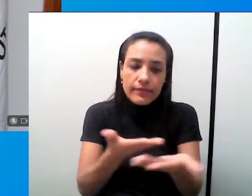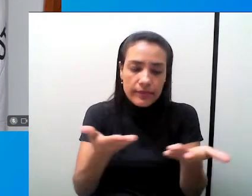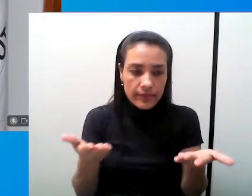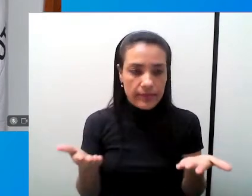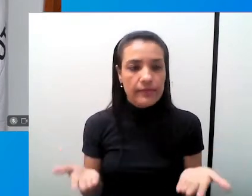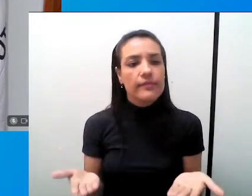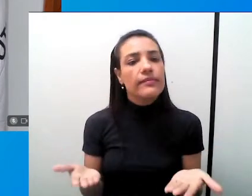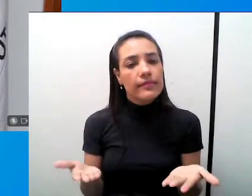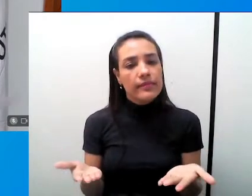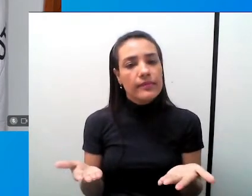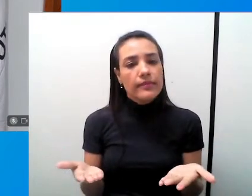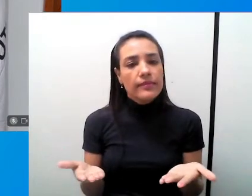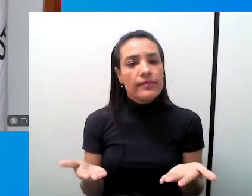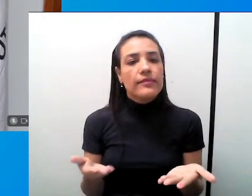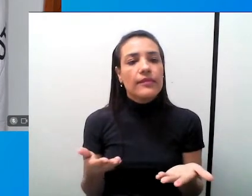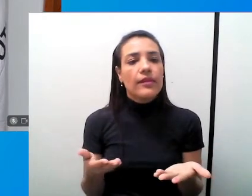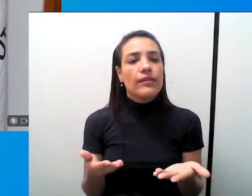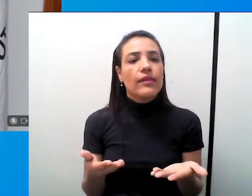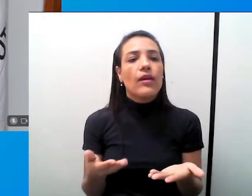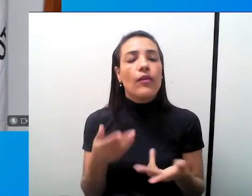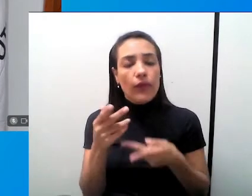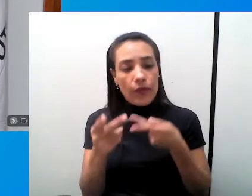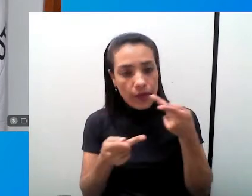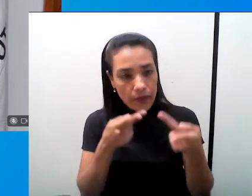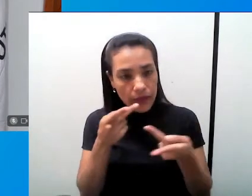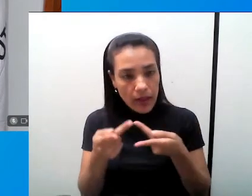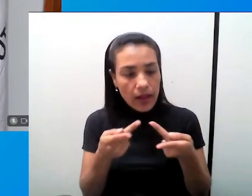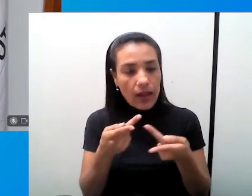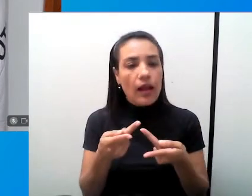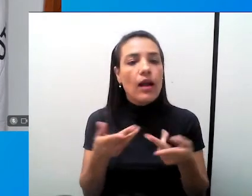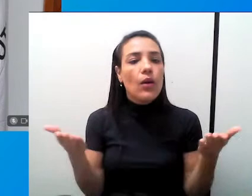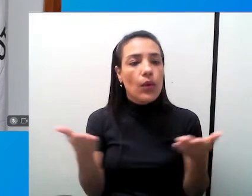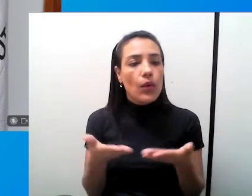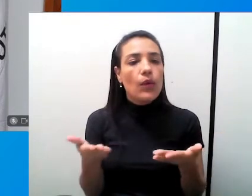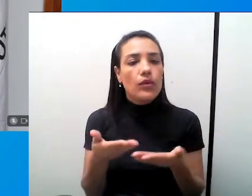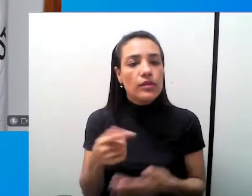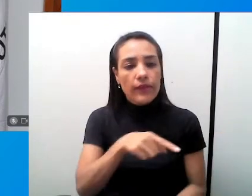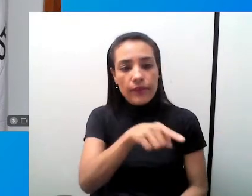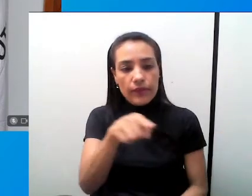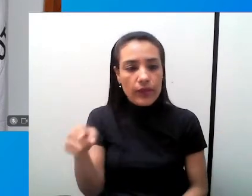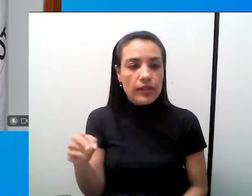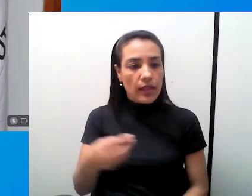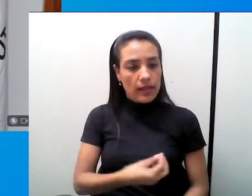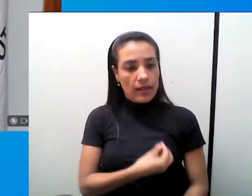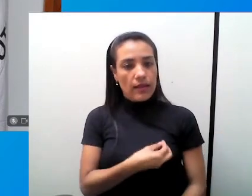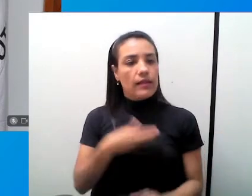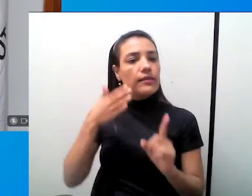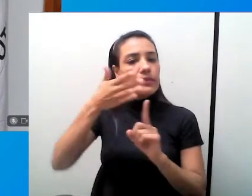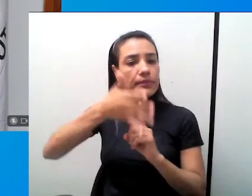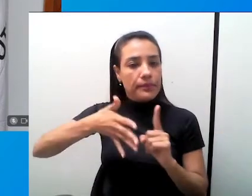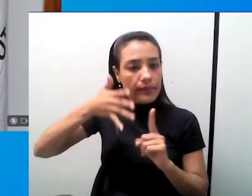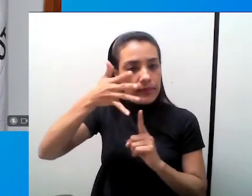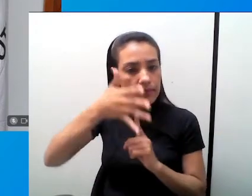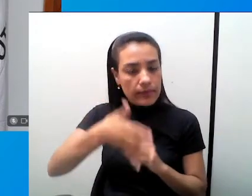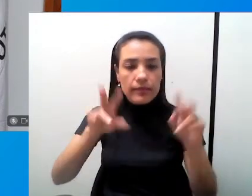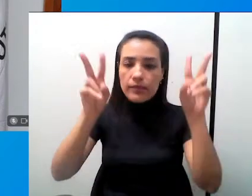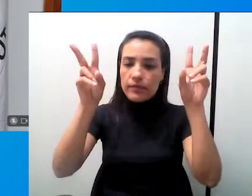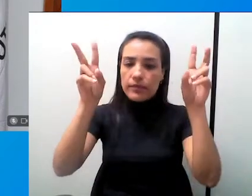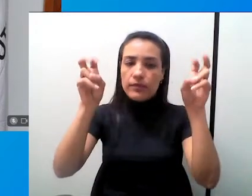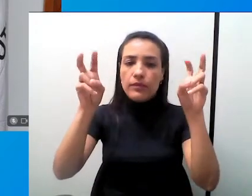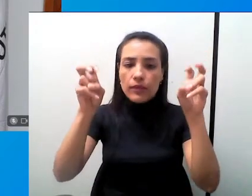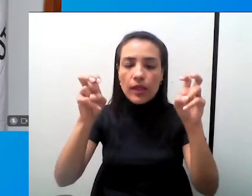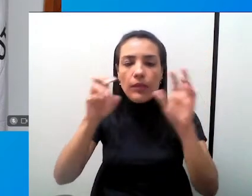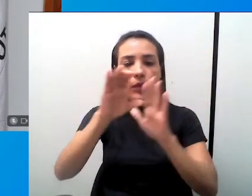que virão trazer como palestrante, né, as falas da curricularização em rede, e o